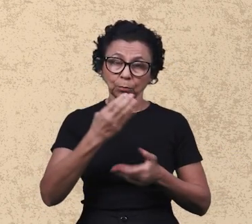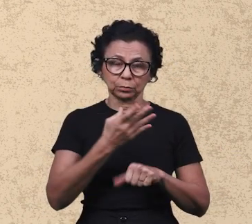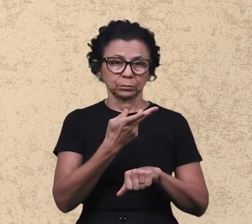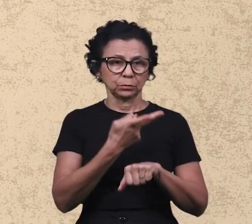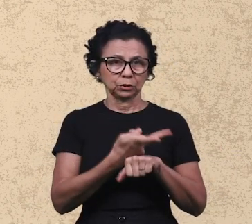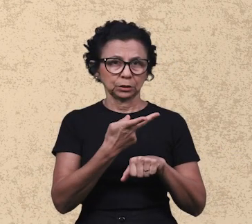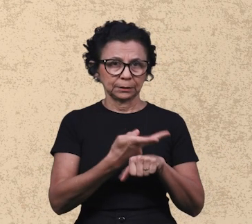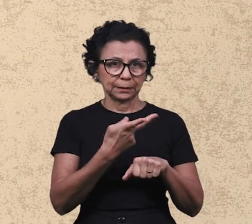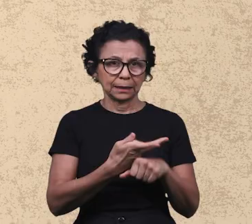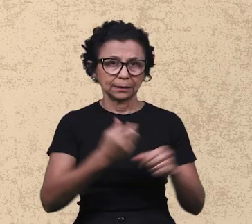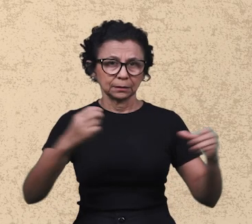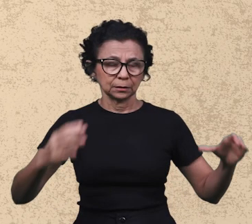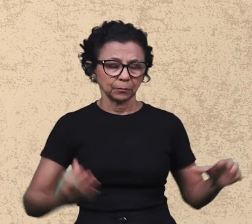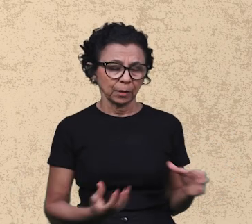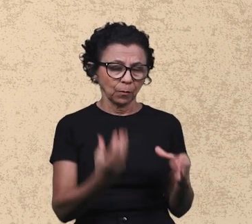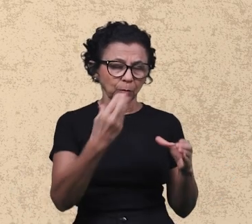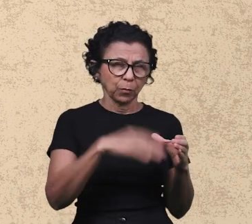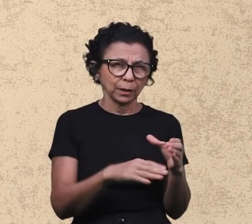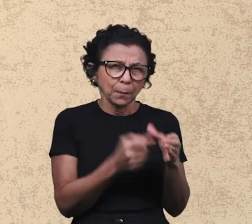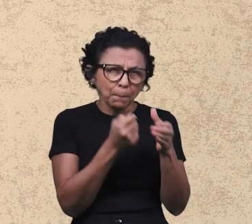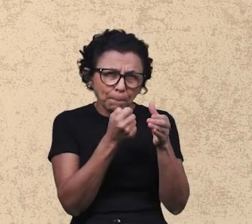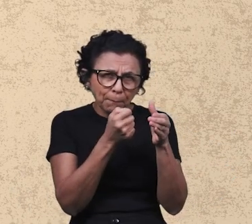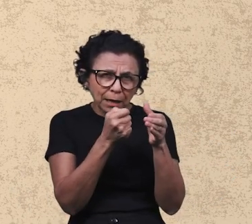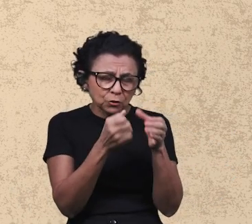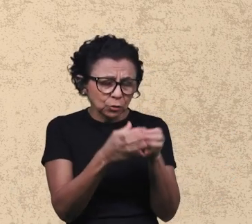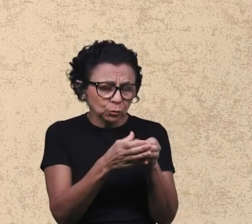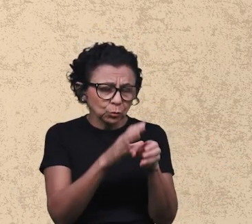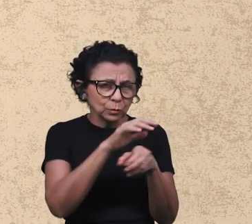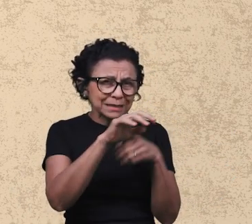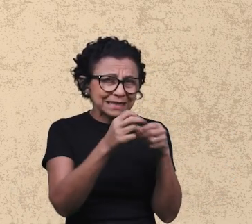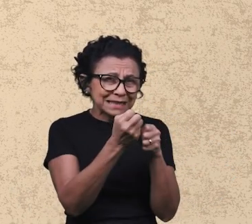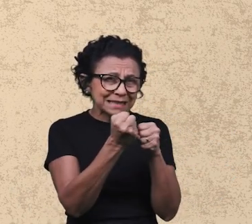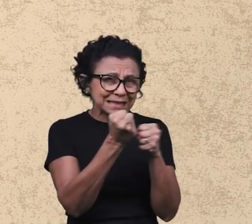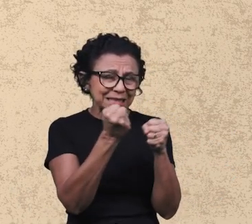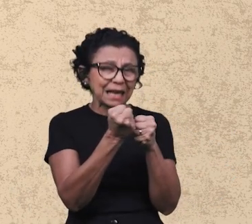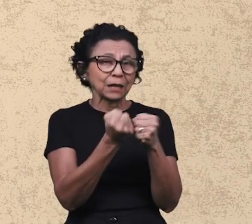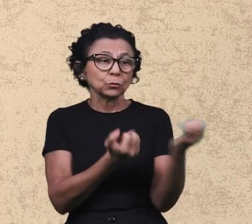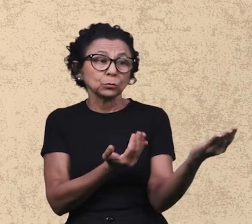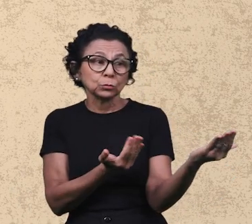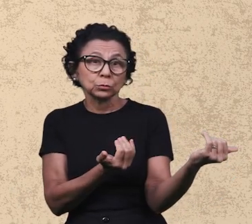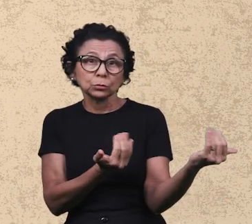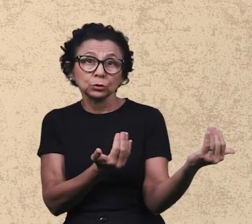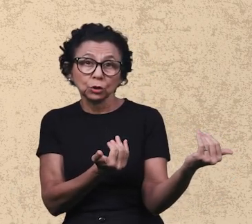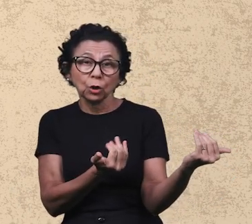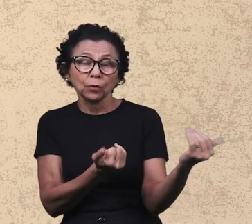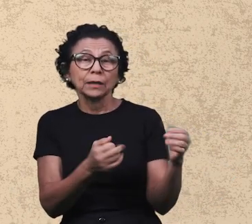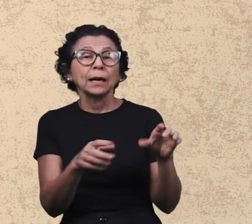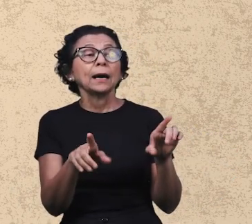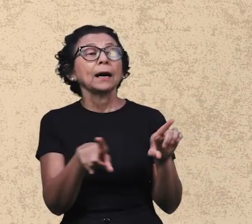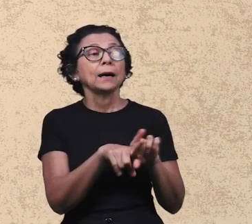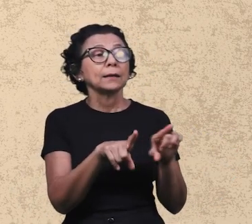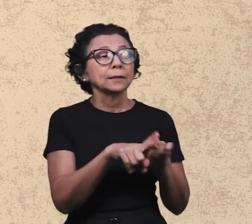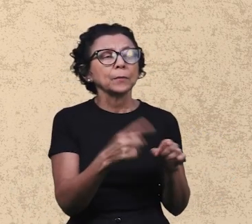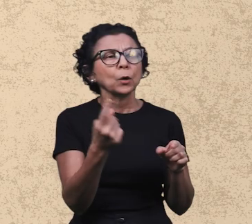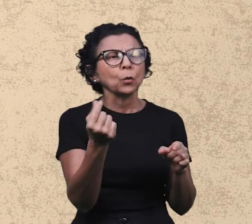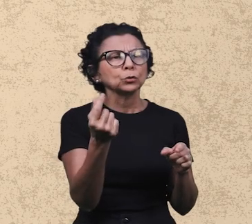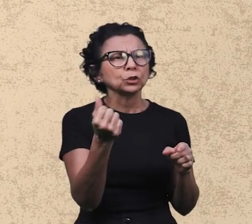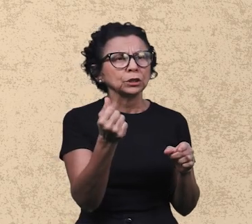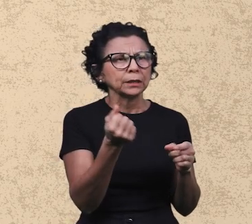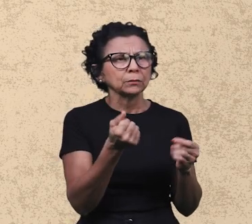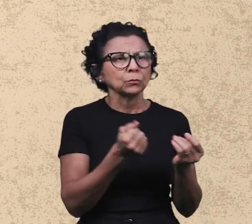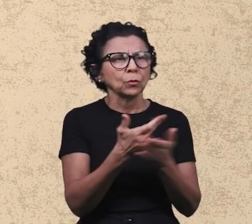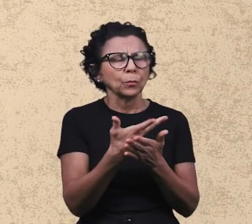seu saco. E o meu copo, o copo de prata, porás na boca do saco do mais